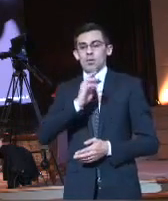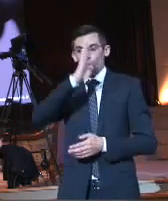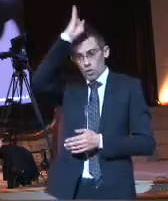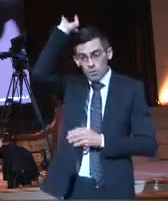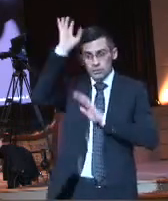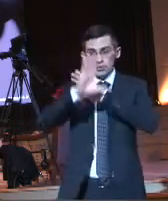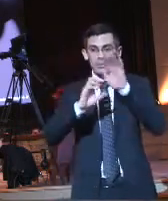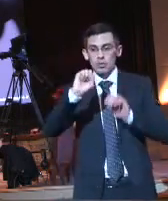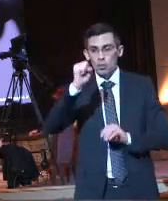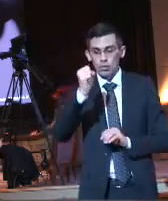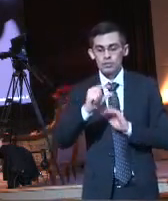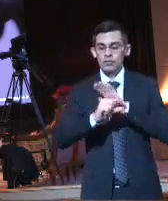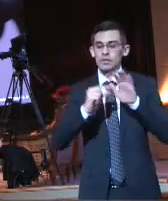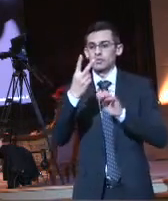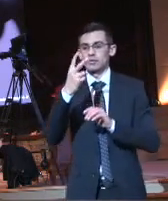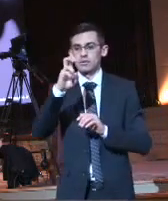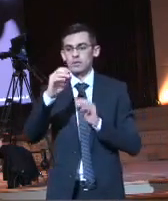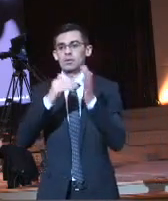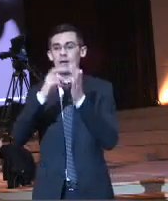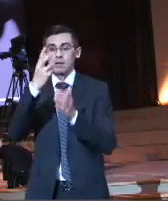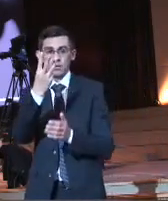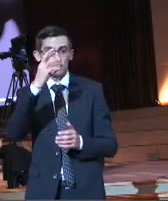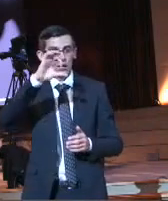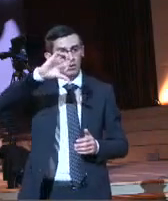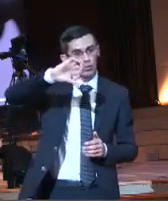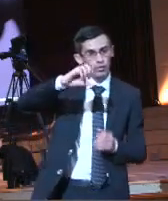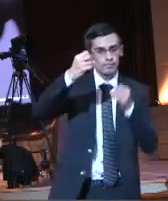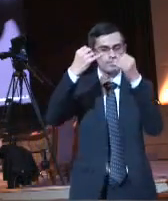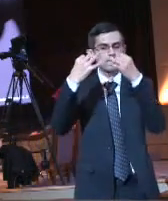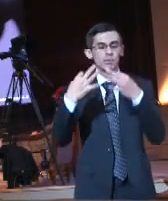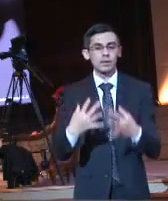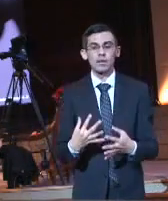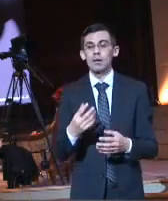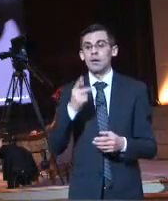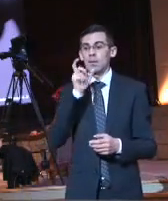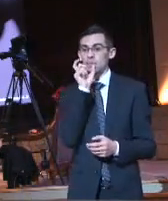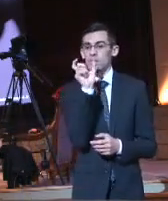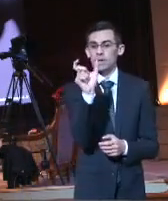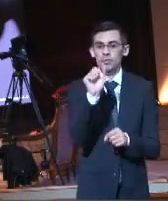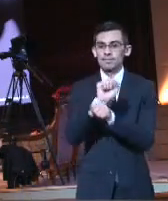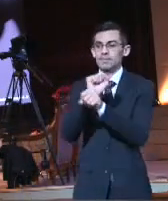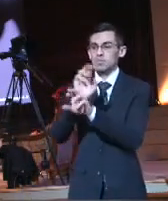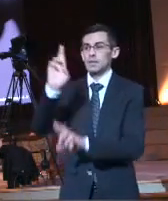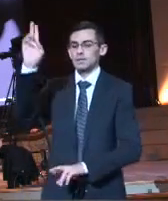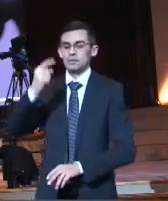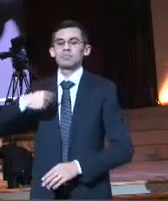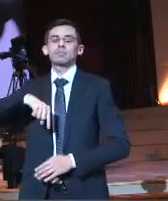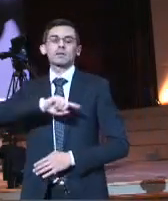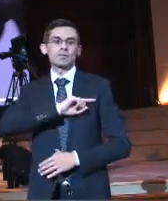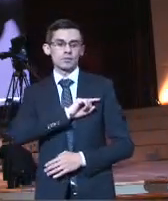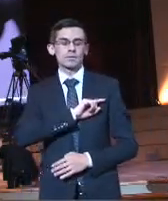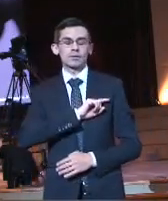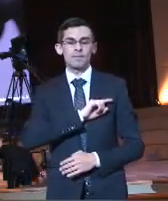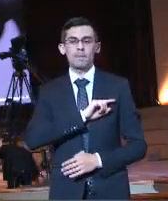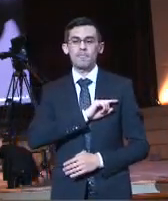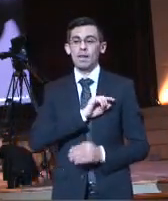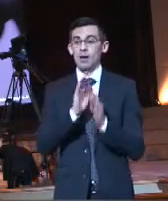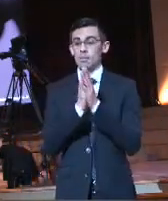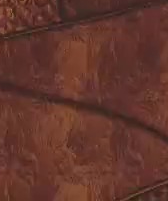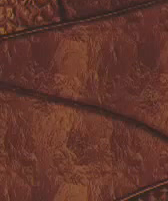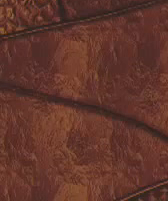35 a 39, é uma palavra de esperança para nós, onde a Bíblia